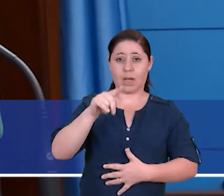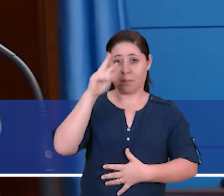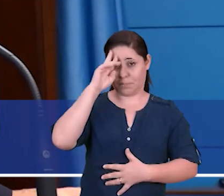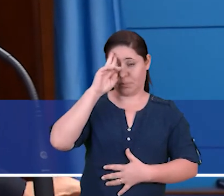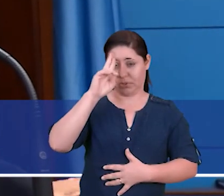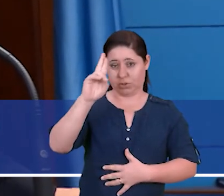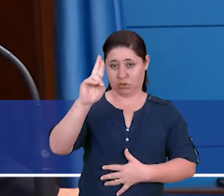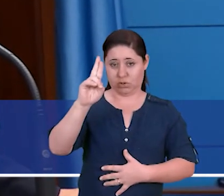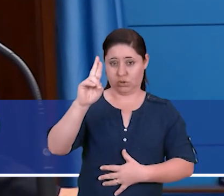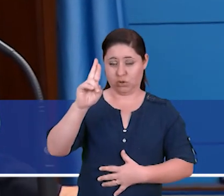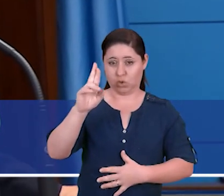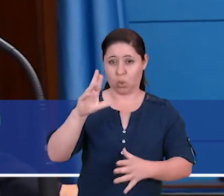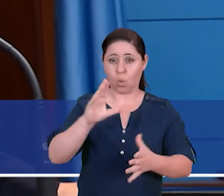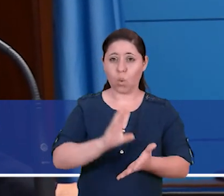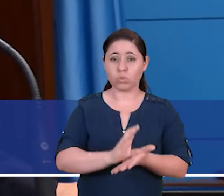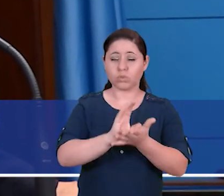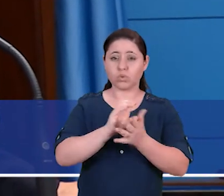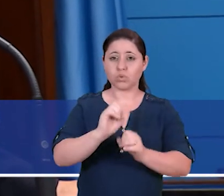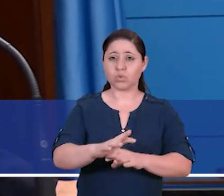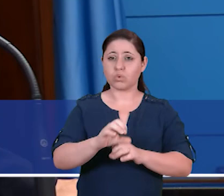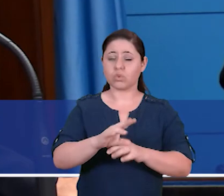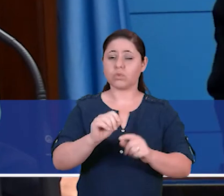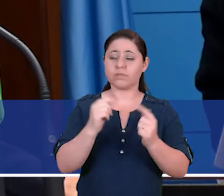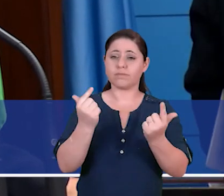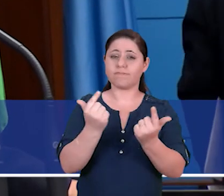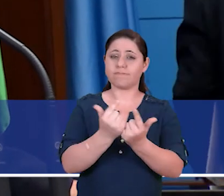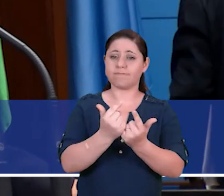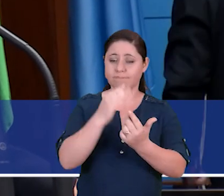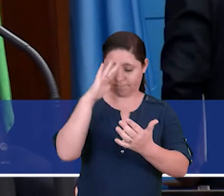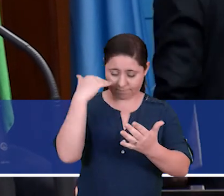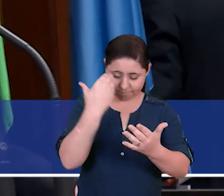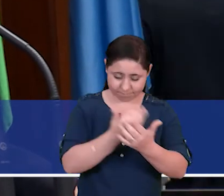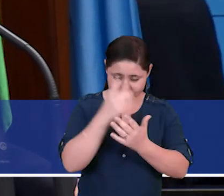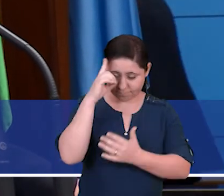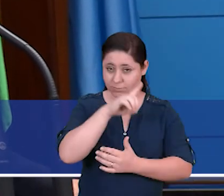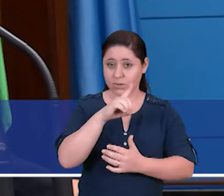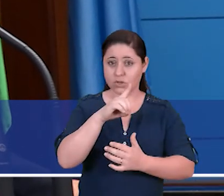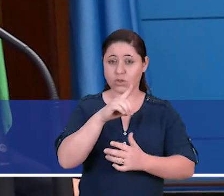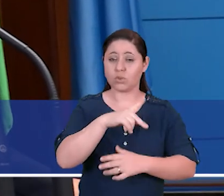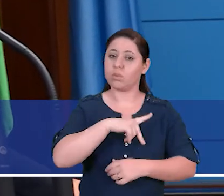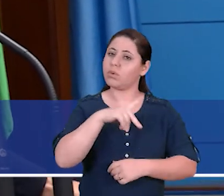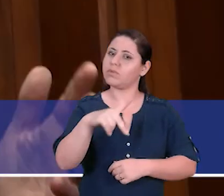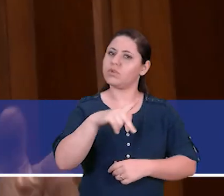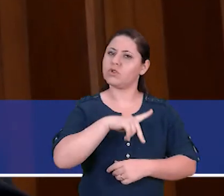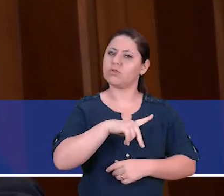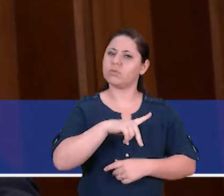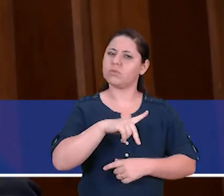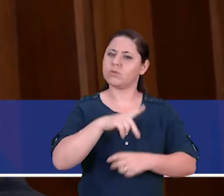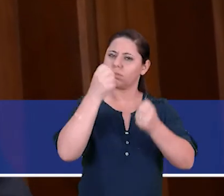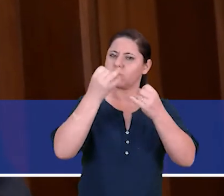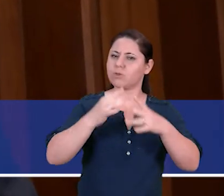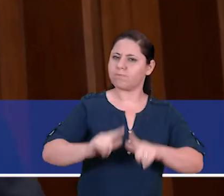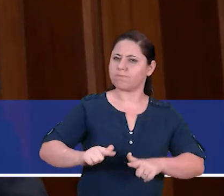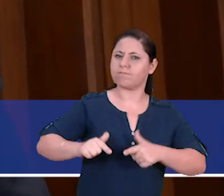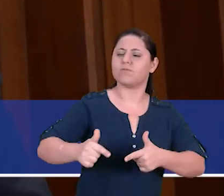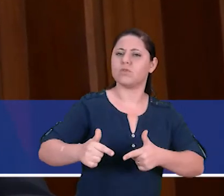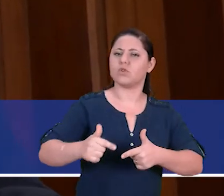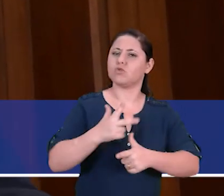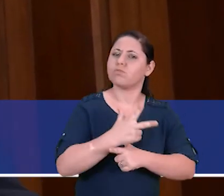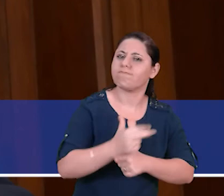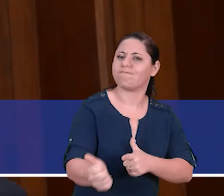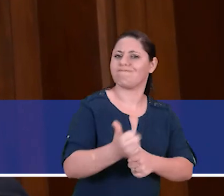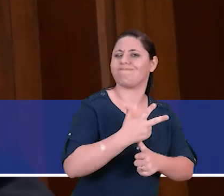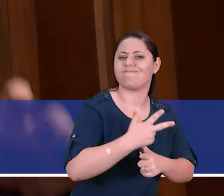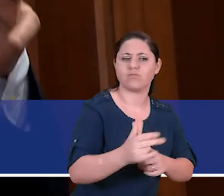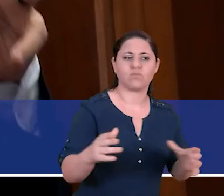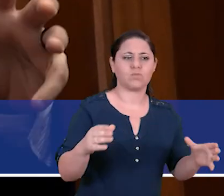da Comissão de Educação da Casa de Leis, prestou homenagem ao Dia dos Professores. Ele ressaltou a luta e as conquistas